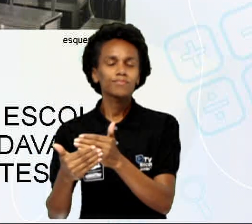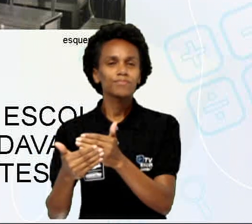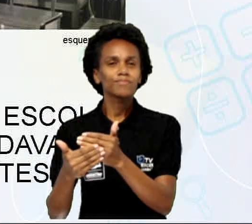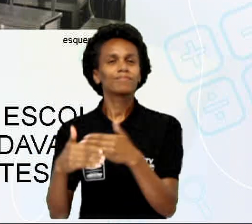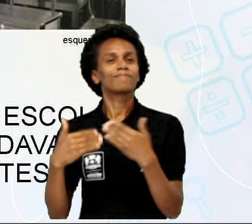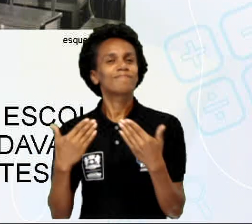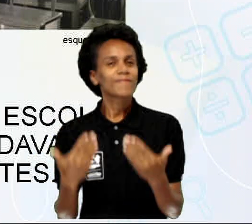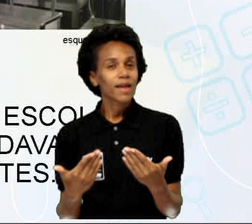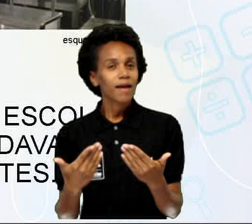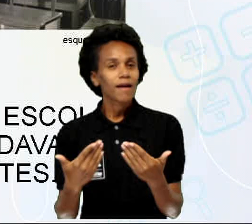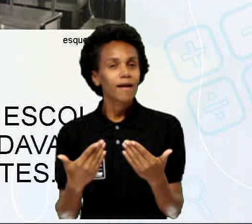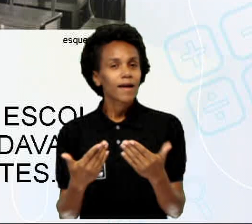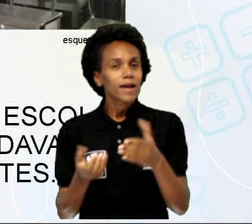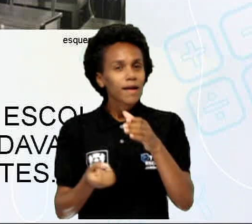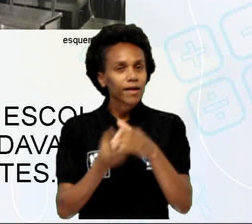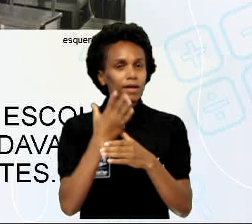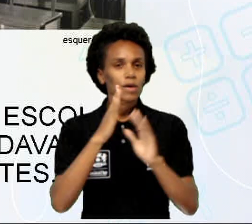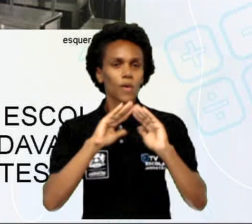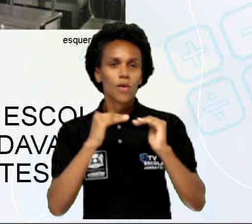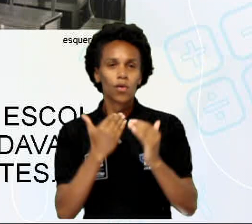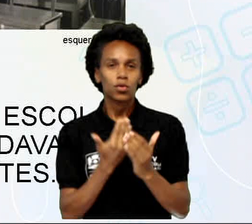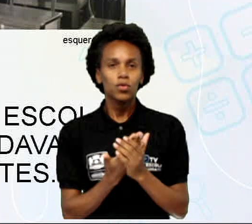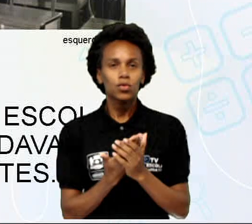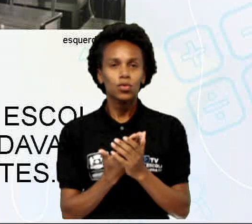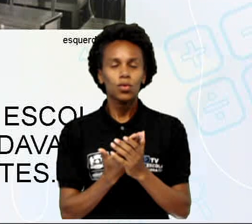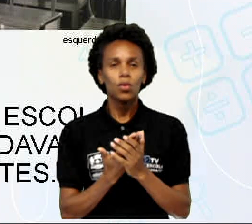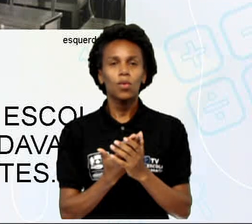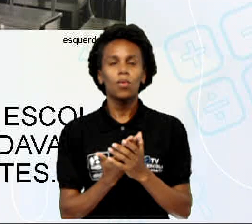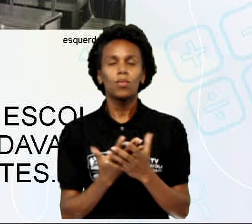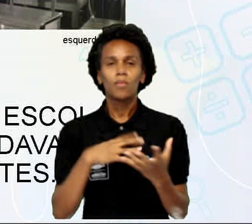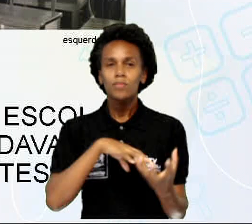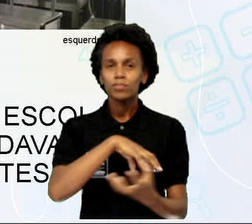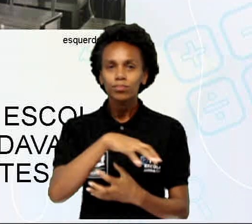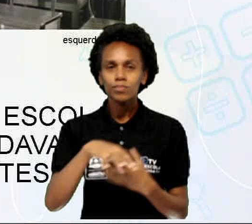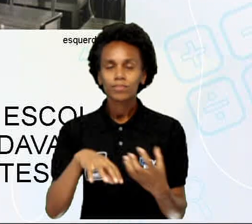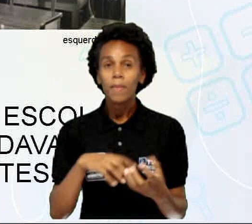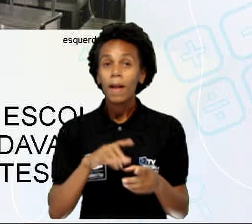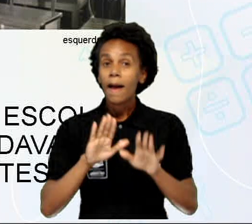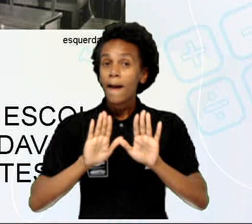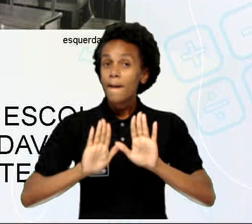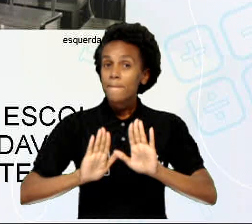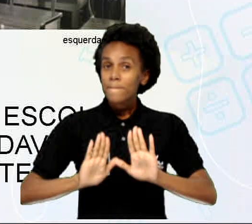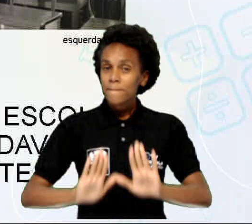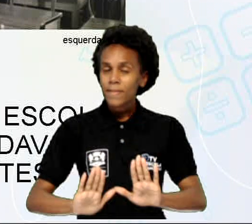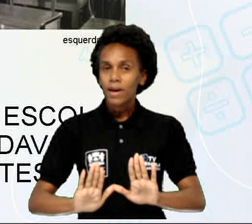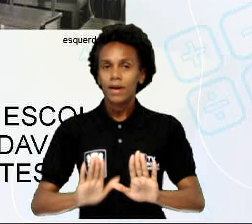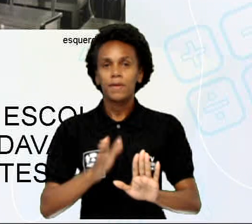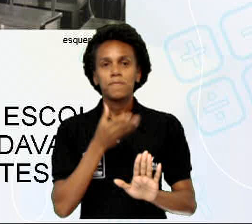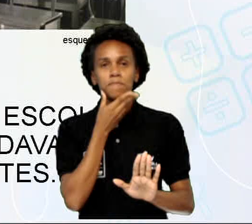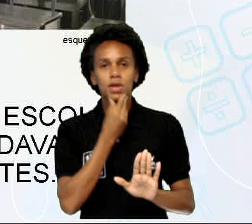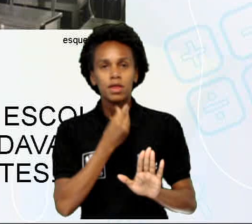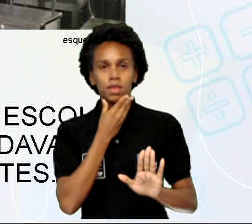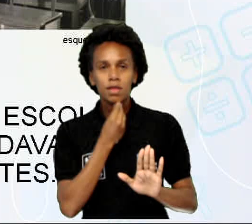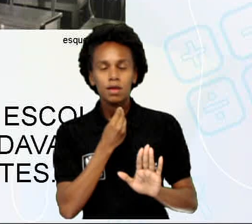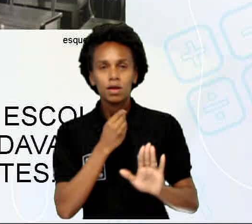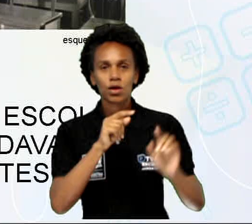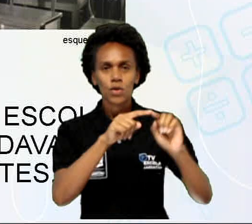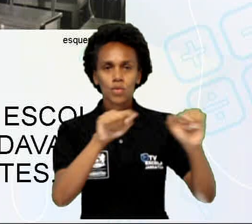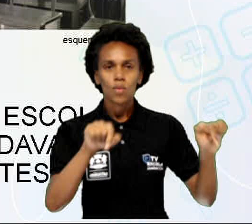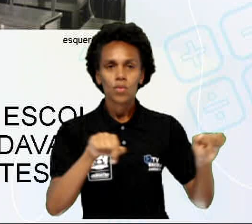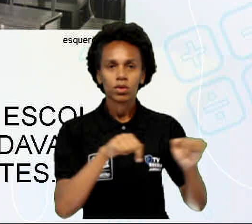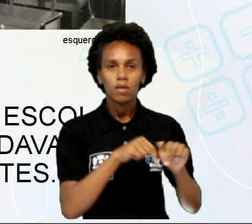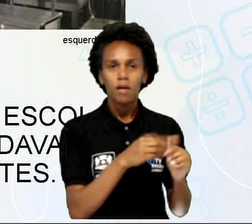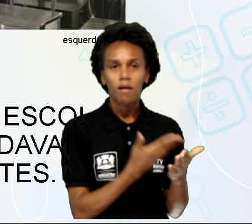escolas mistas, porém, meninos numa sala, meninas em outra sala, tá? Graças a Deus, hoje em